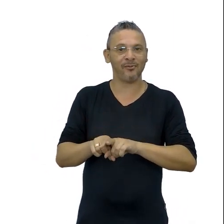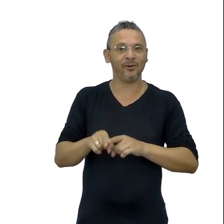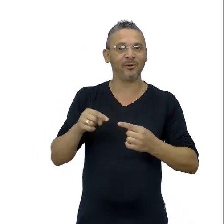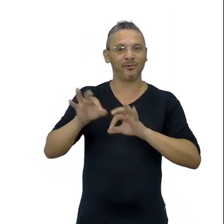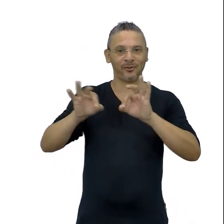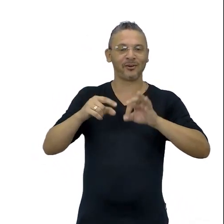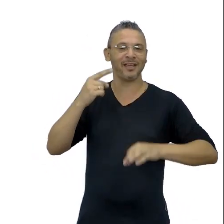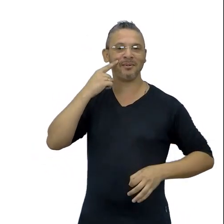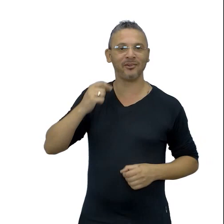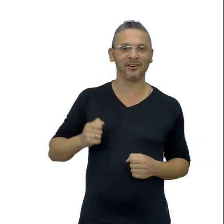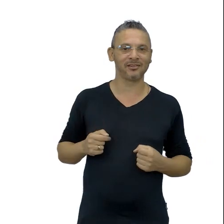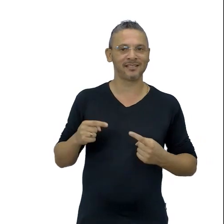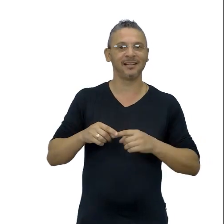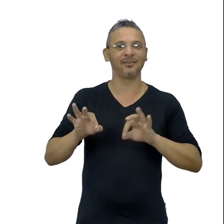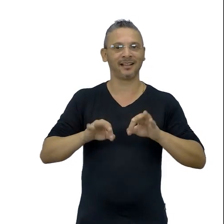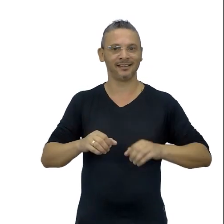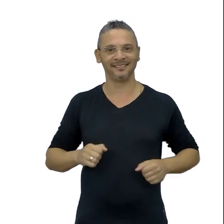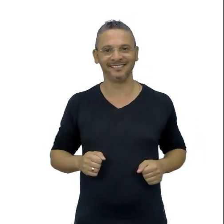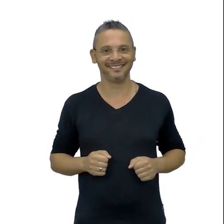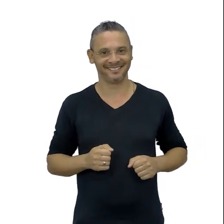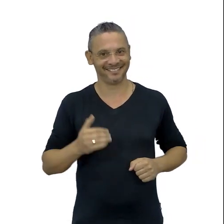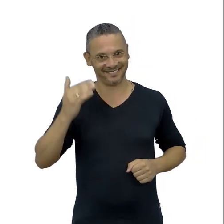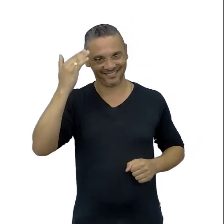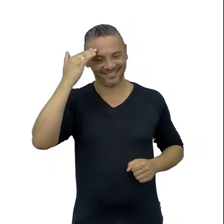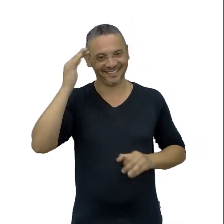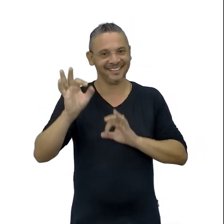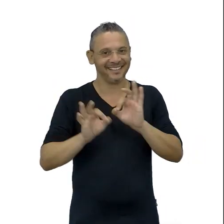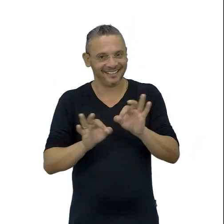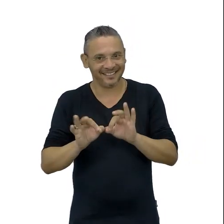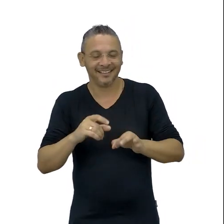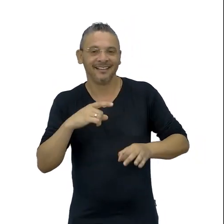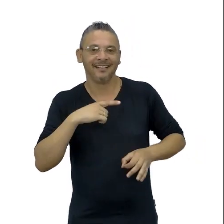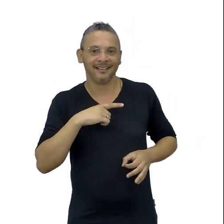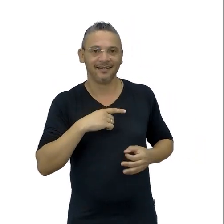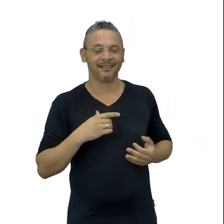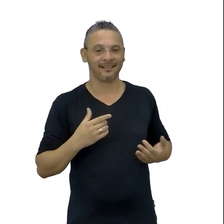escrita, que é o objeto aqui, dessa